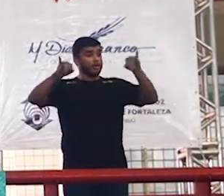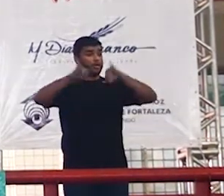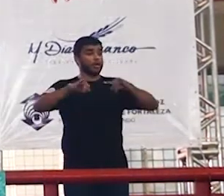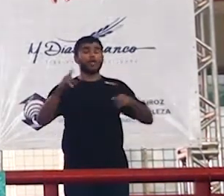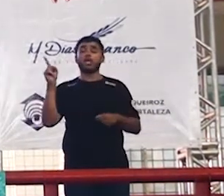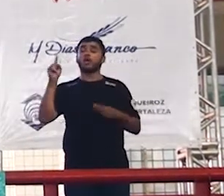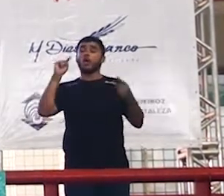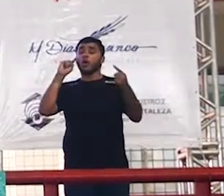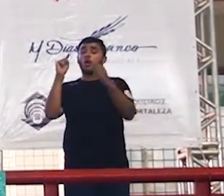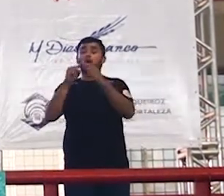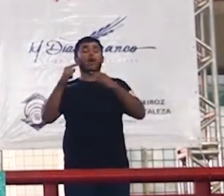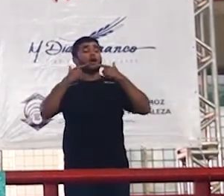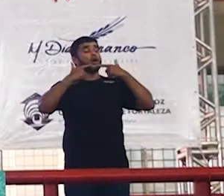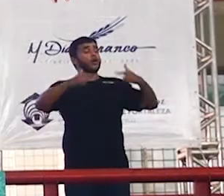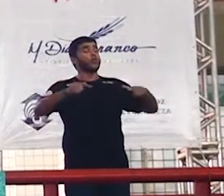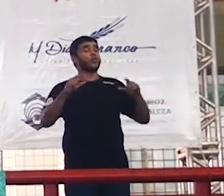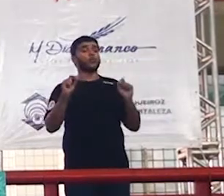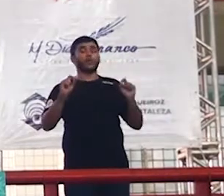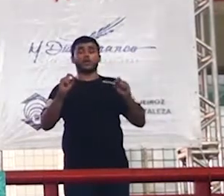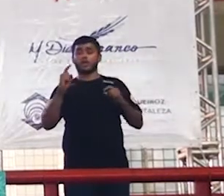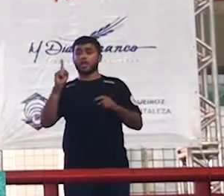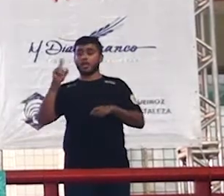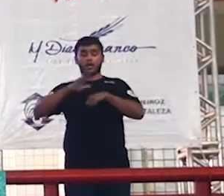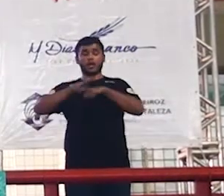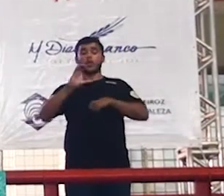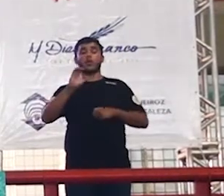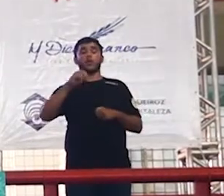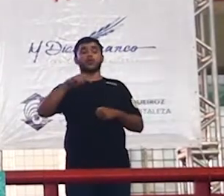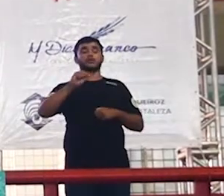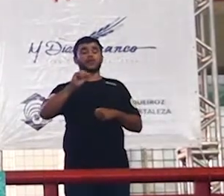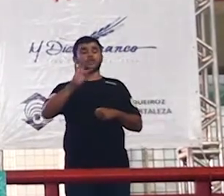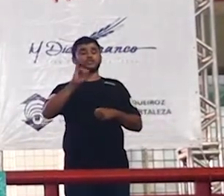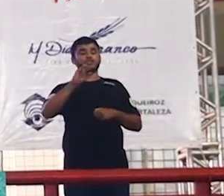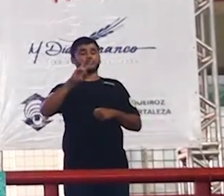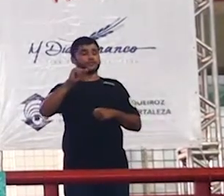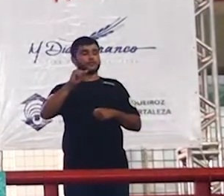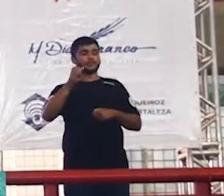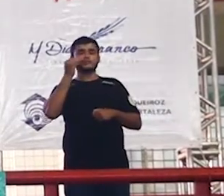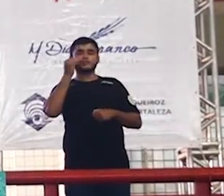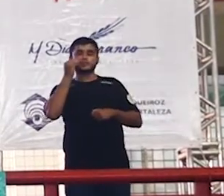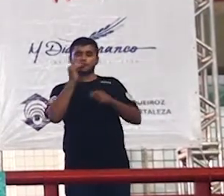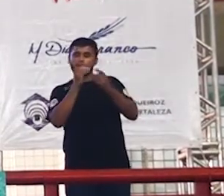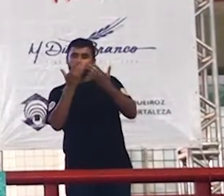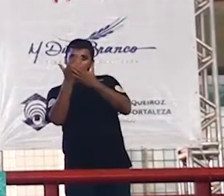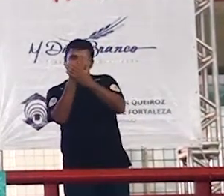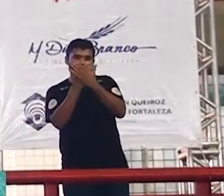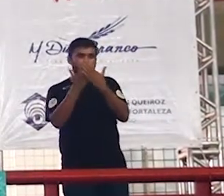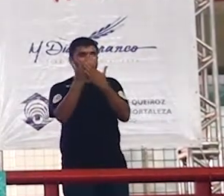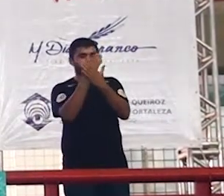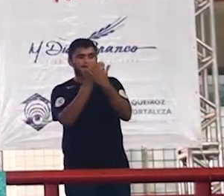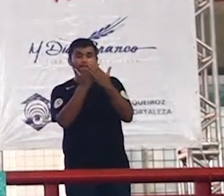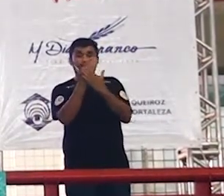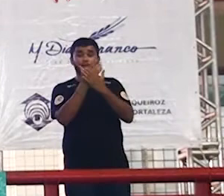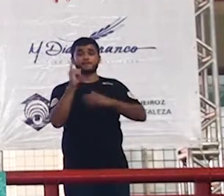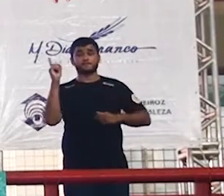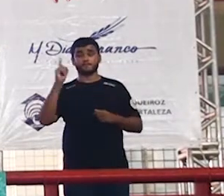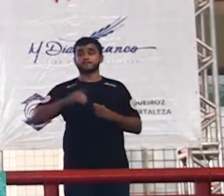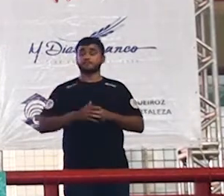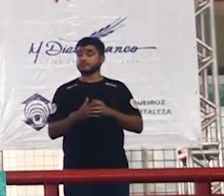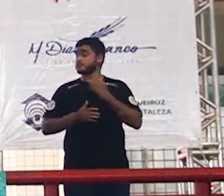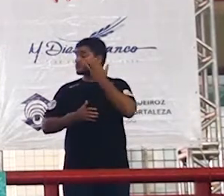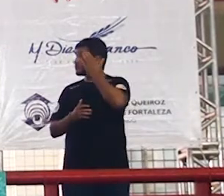A função da linguagem predominante é a conativa, que é aquela que procura o convencimento.